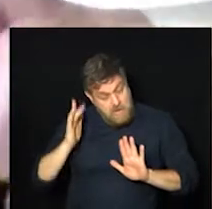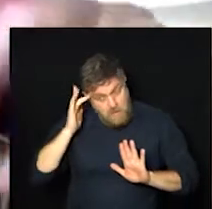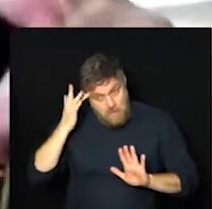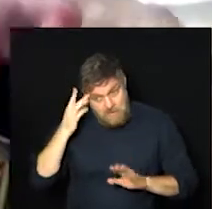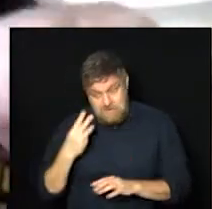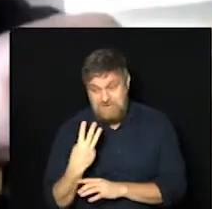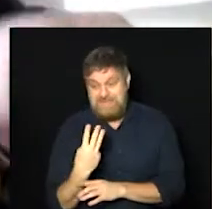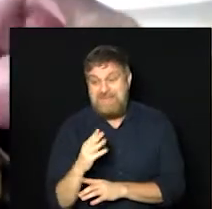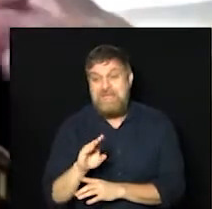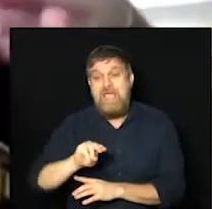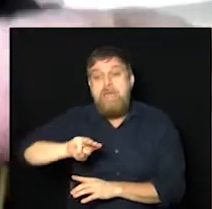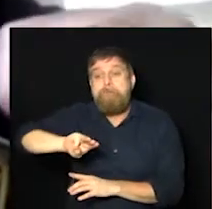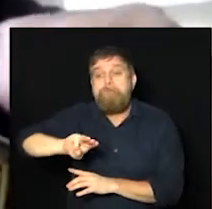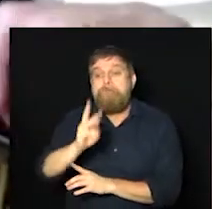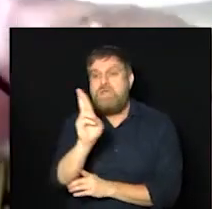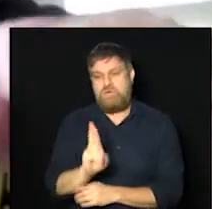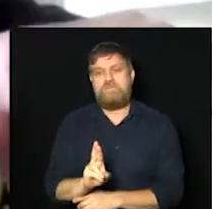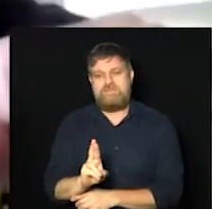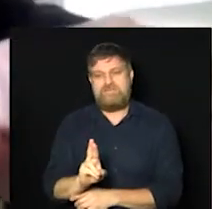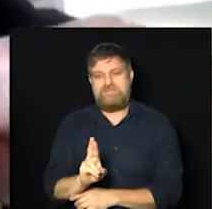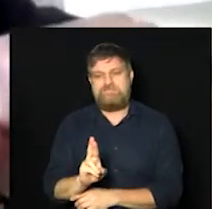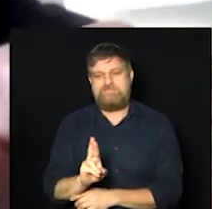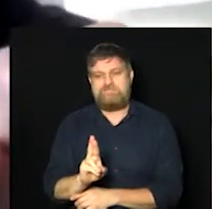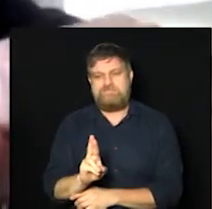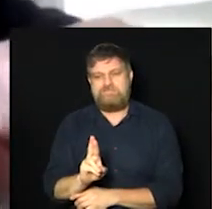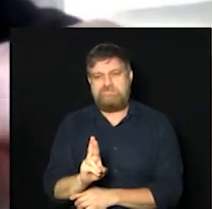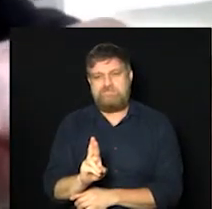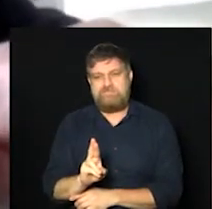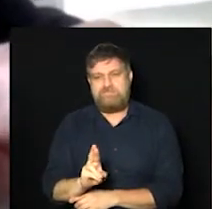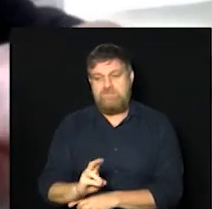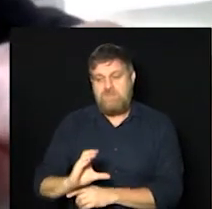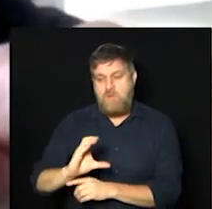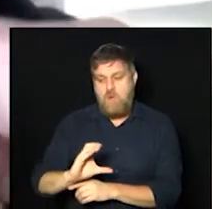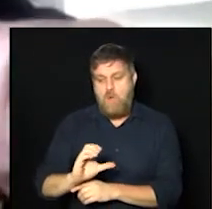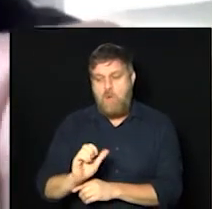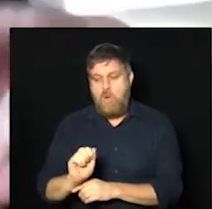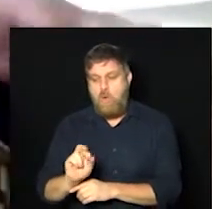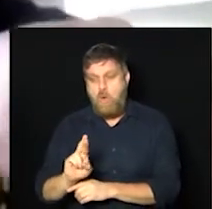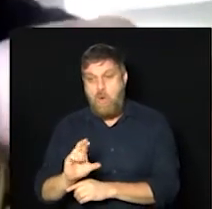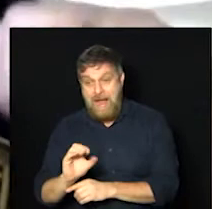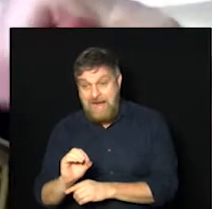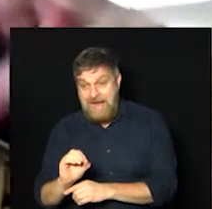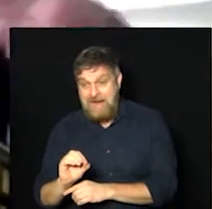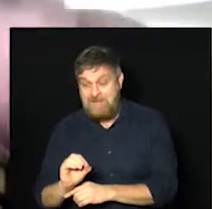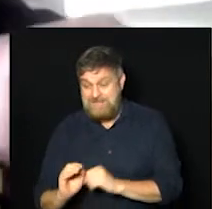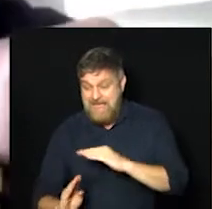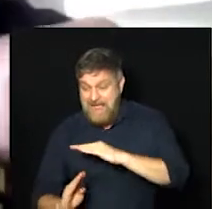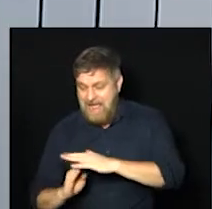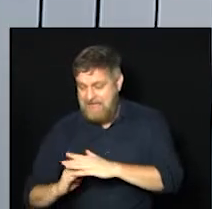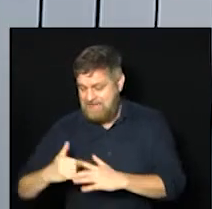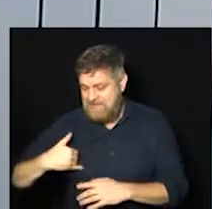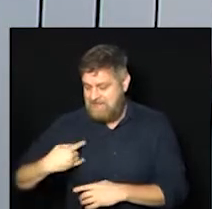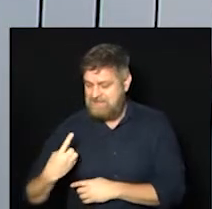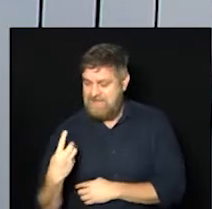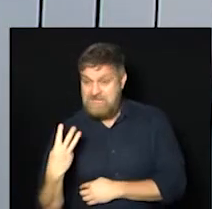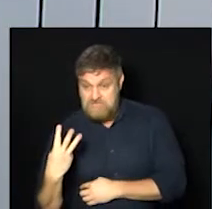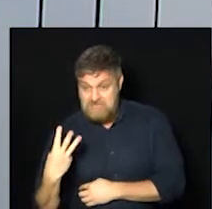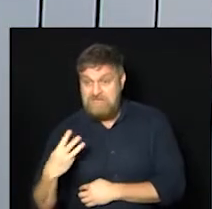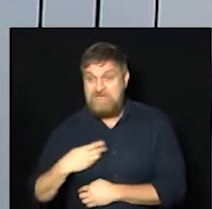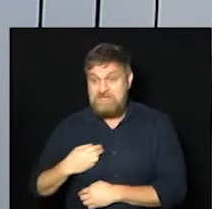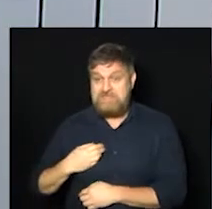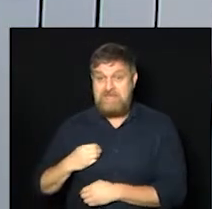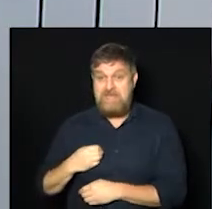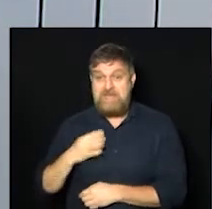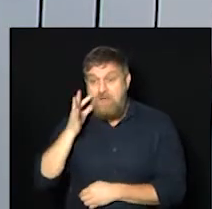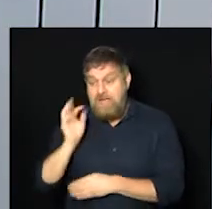3 milhões. Nossa. O Carlos jogou no Pulo dos 9 aos 13 anos. E é a base importantíssima que